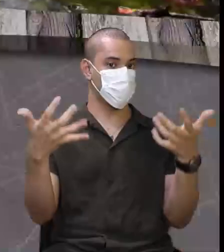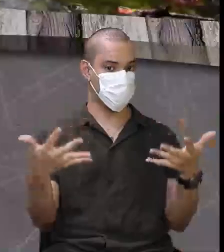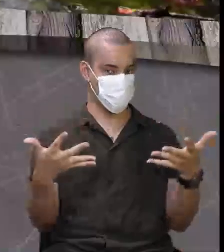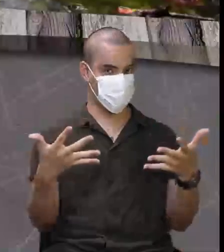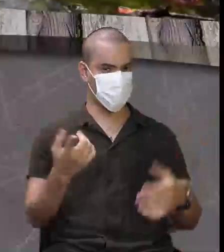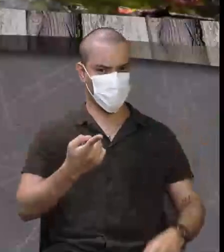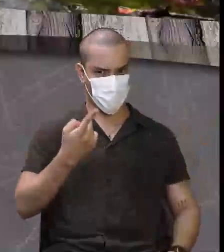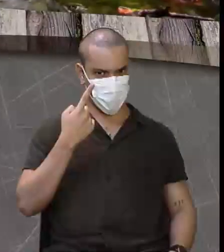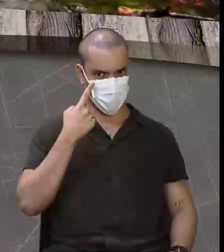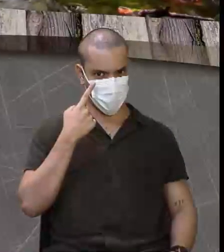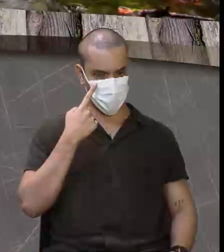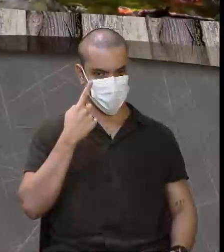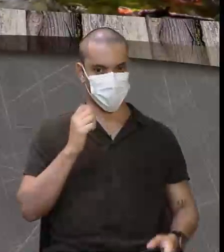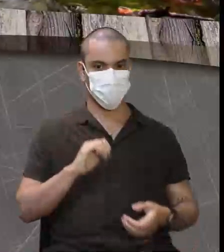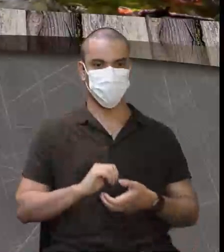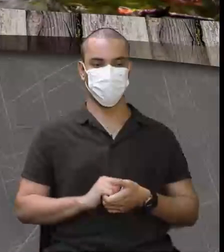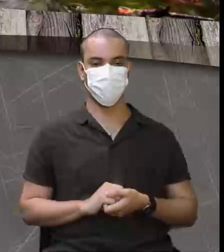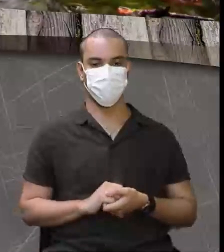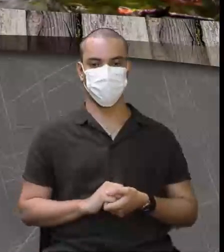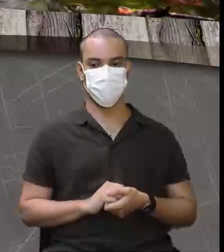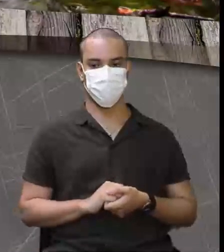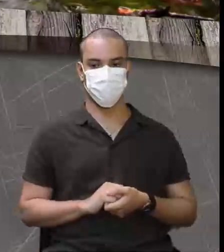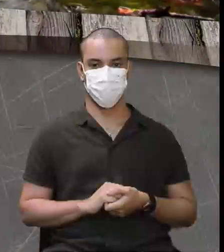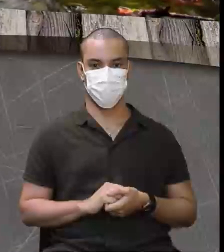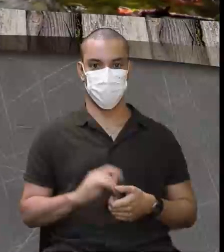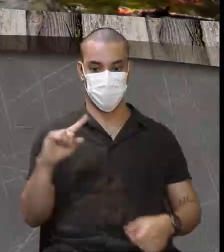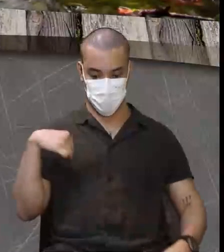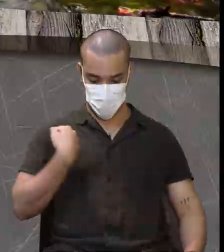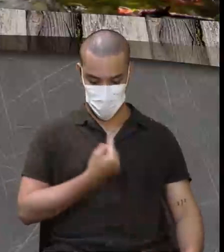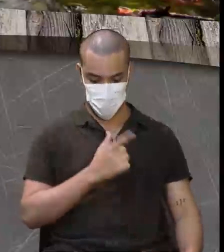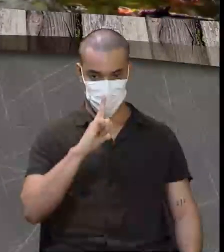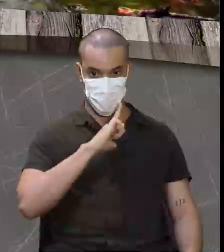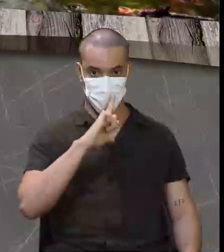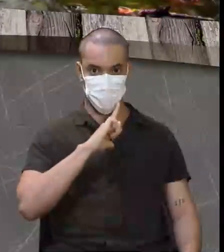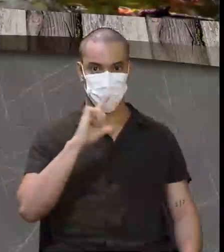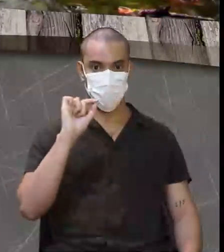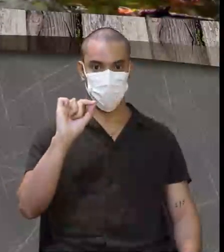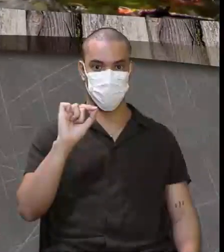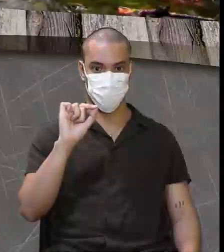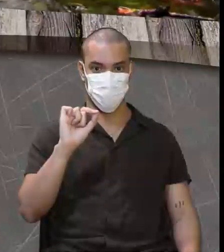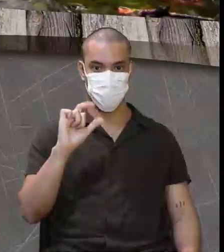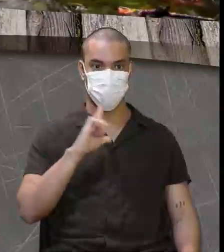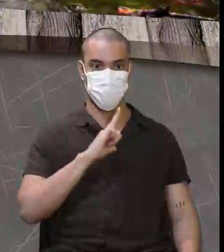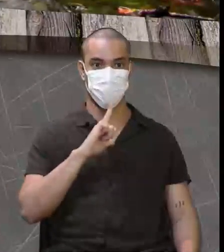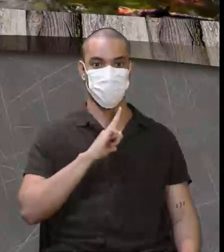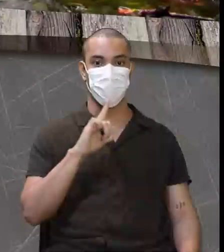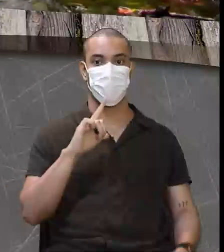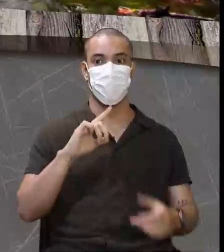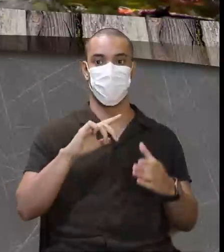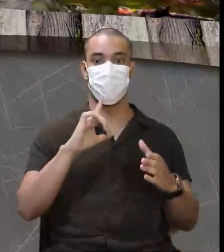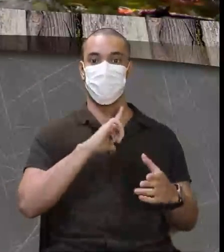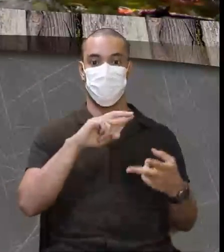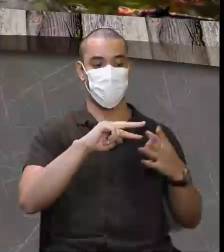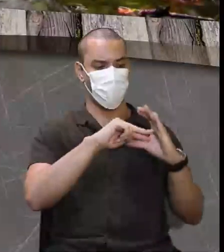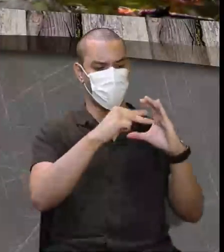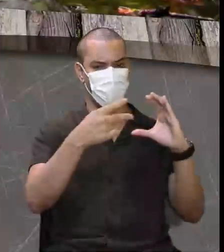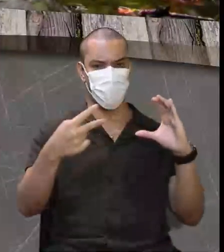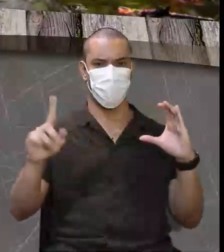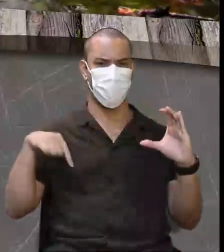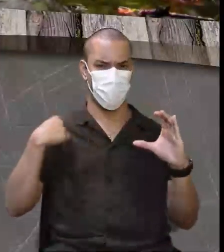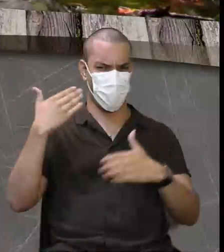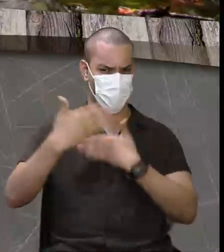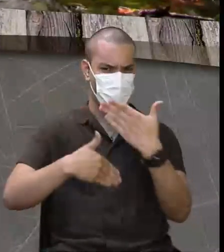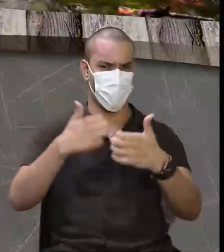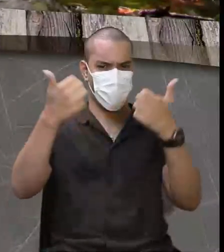mim. Nós carregamos, então, esse pool genes, né? Lá, quando a gente estiver falando